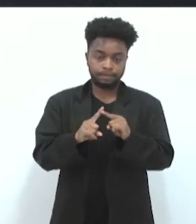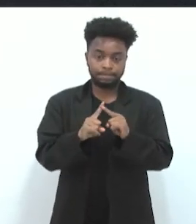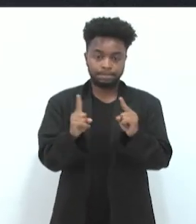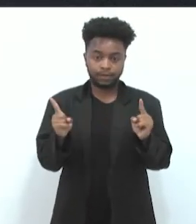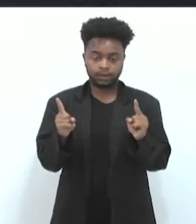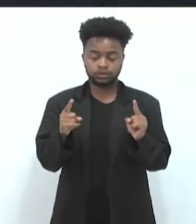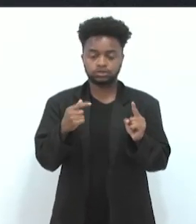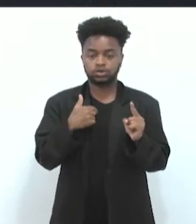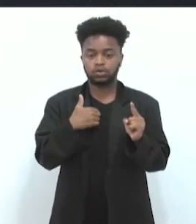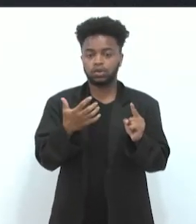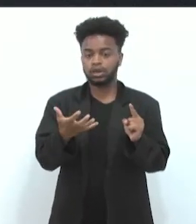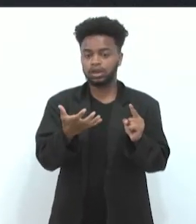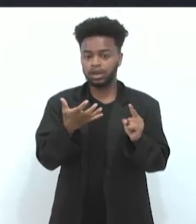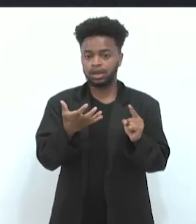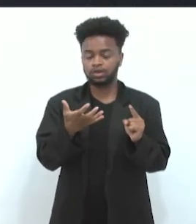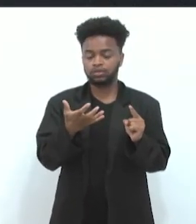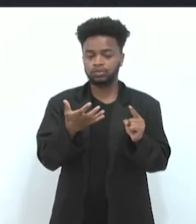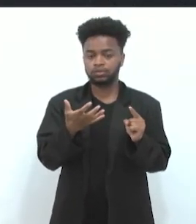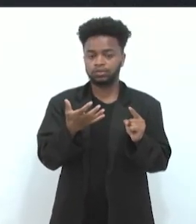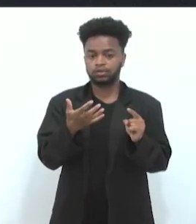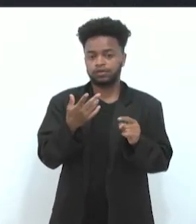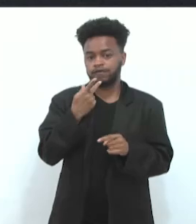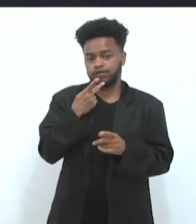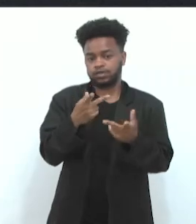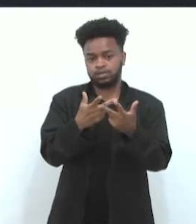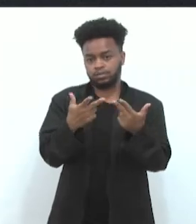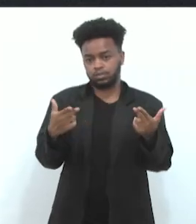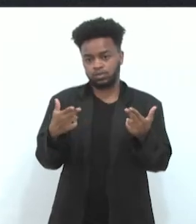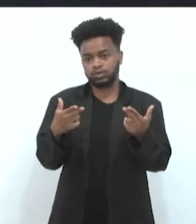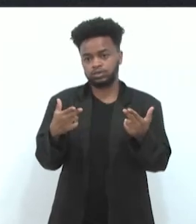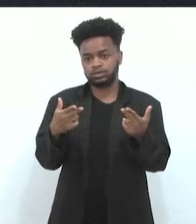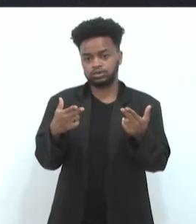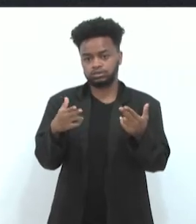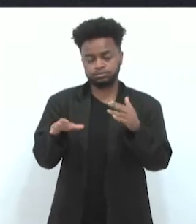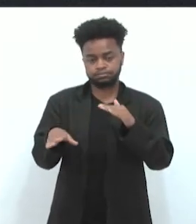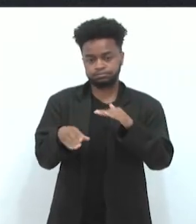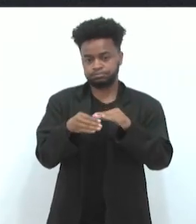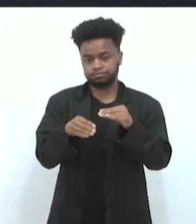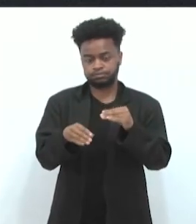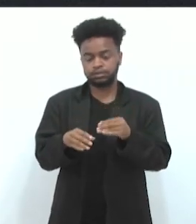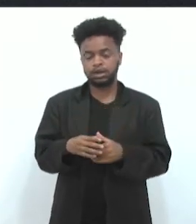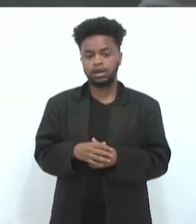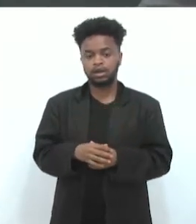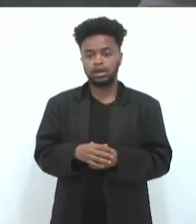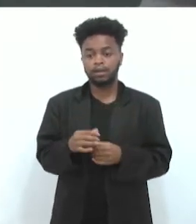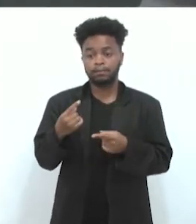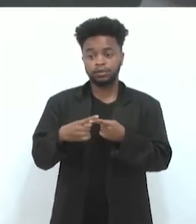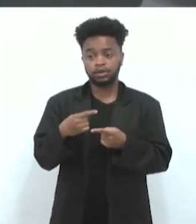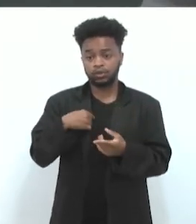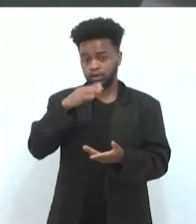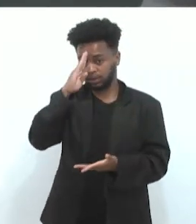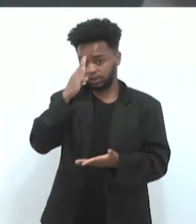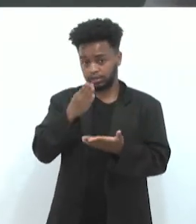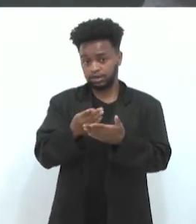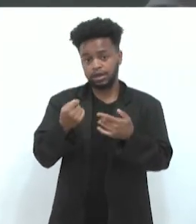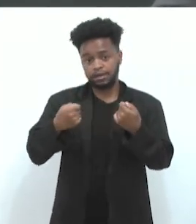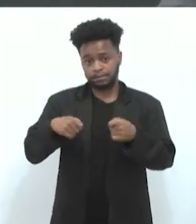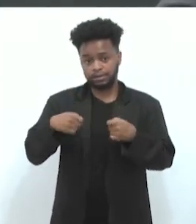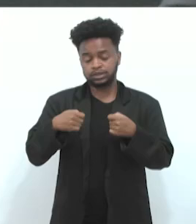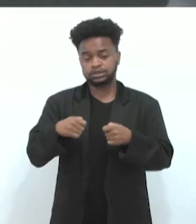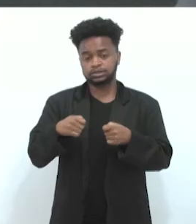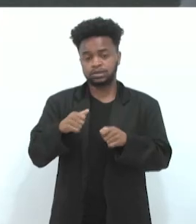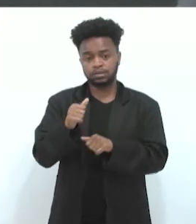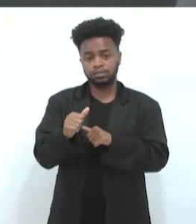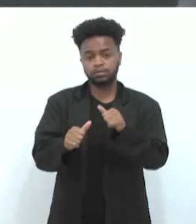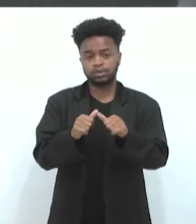eu quero aqui fazer uma questão de ordem. Pois não, deputado Cozzolino, questão de ordem. Porque eu acho que nós precisamos acertar um